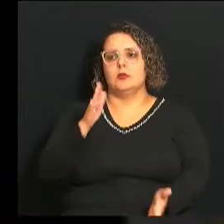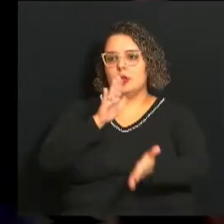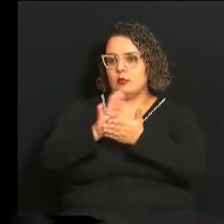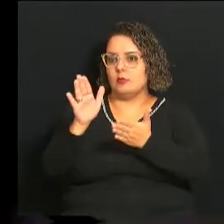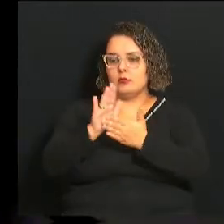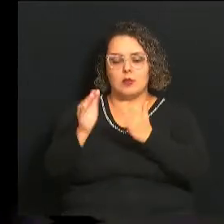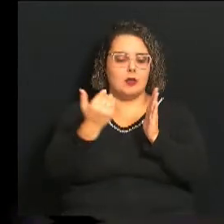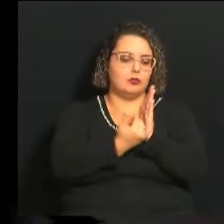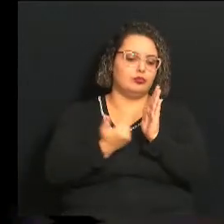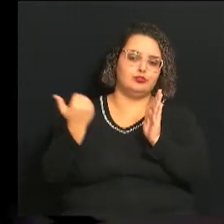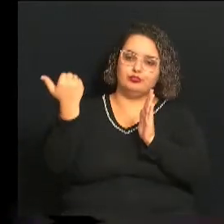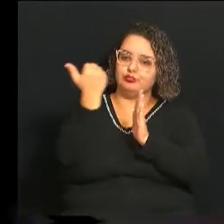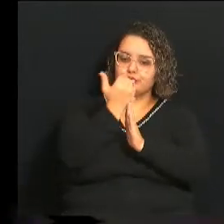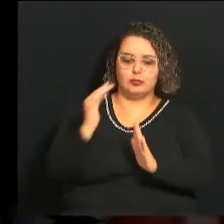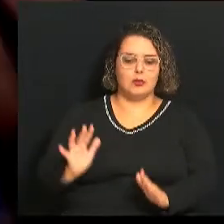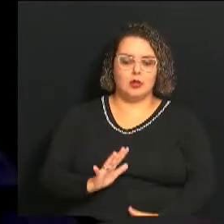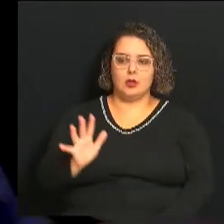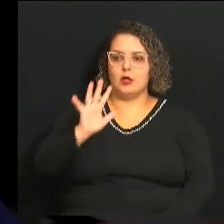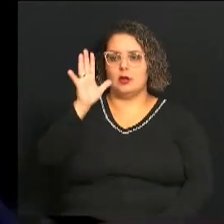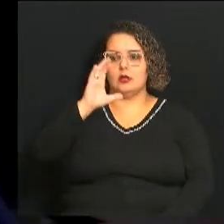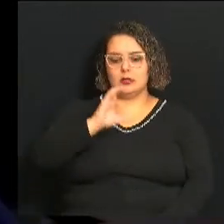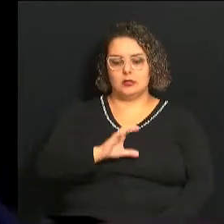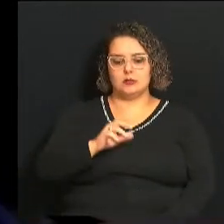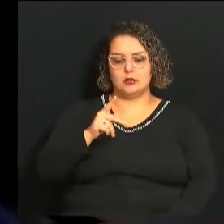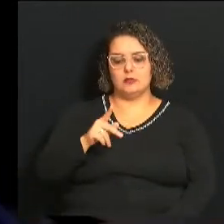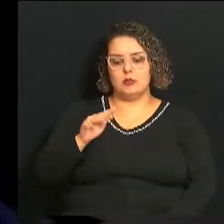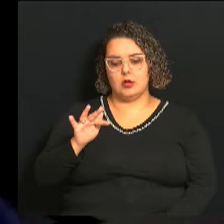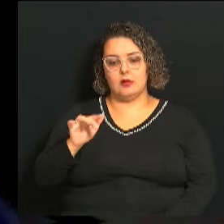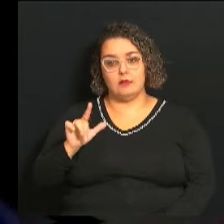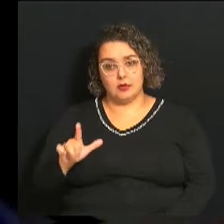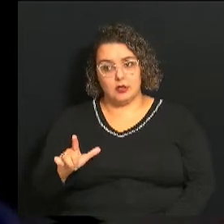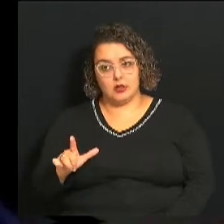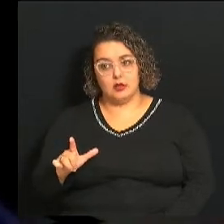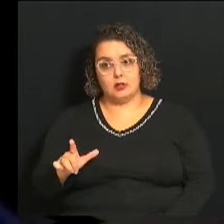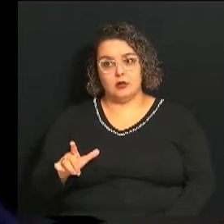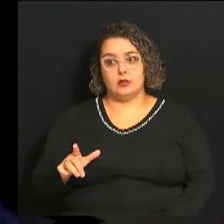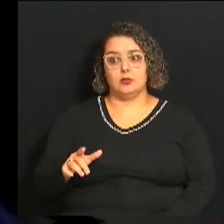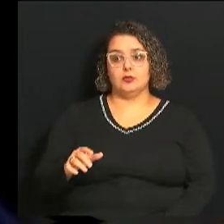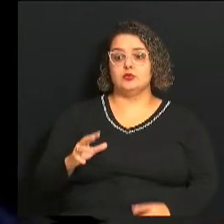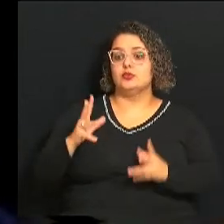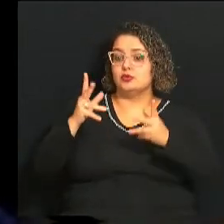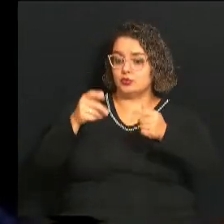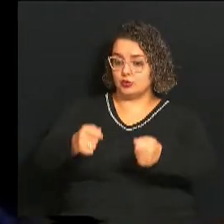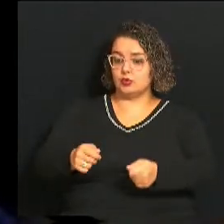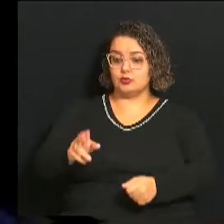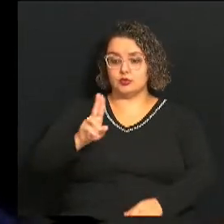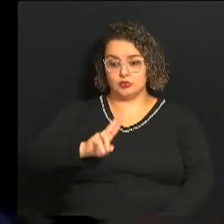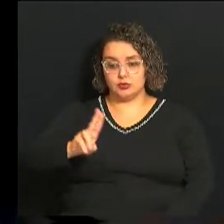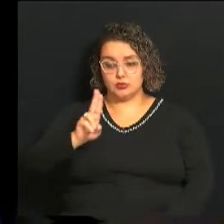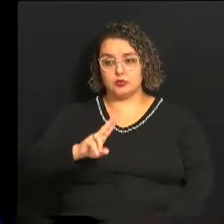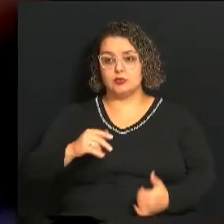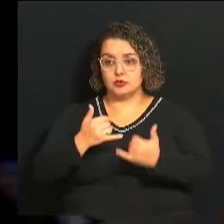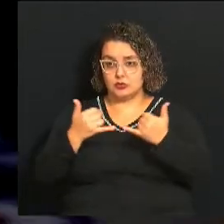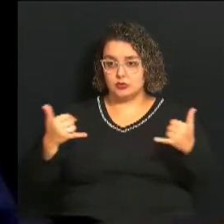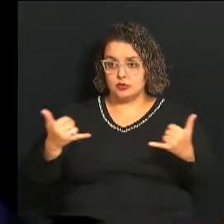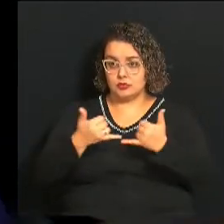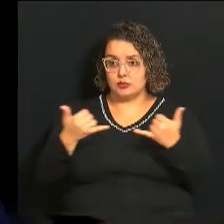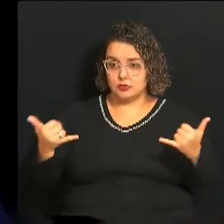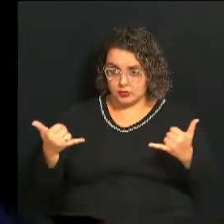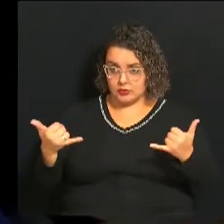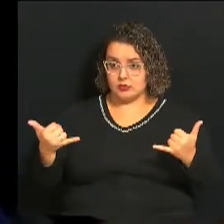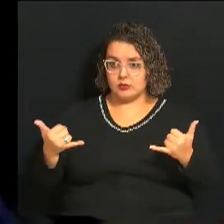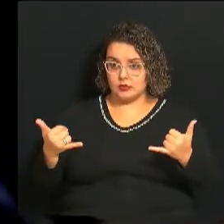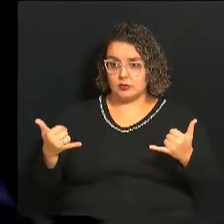alto, tanto por parte da CPFL, dos consumidores, né, que teria a parte da medição, que também